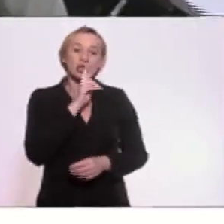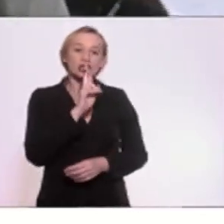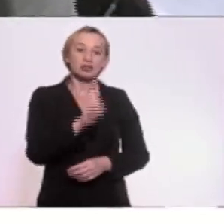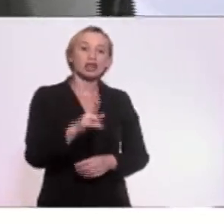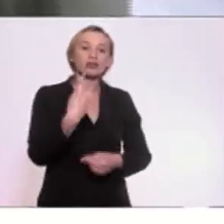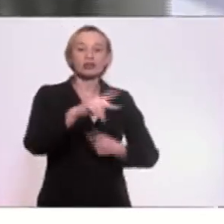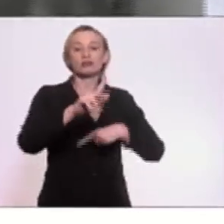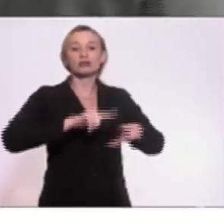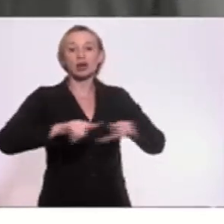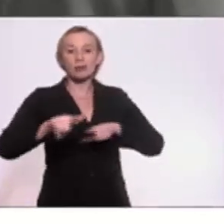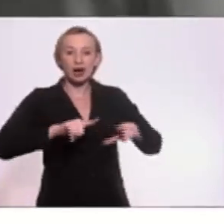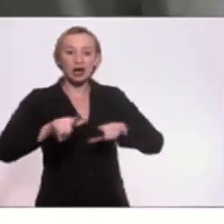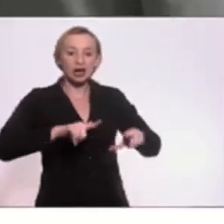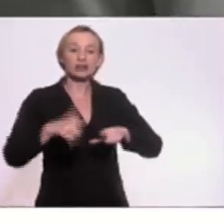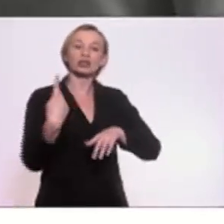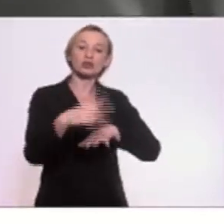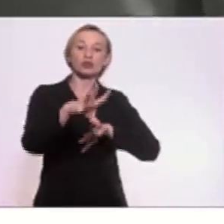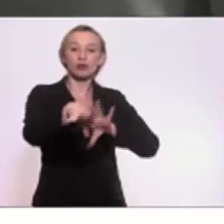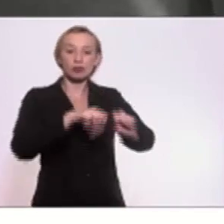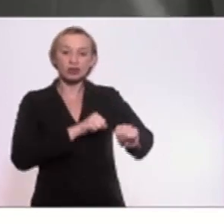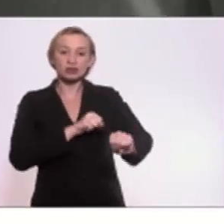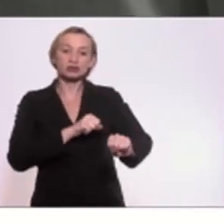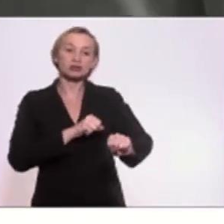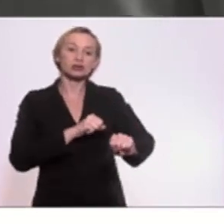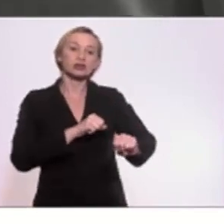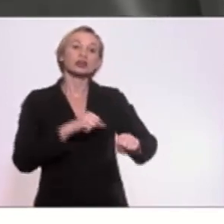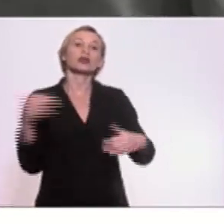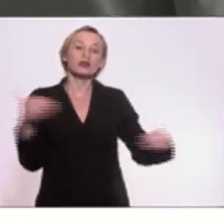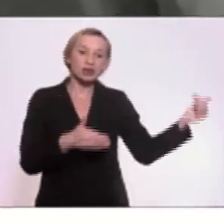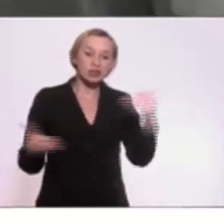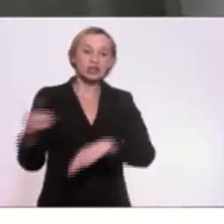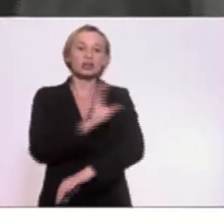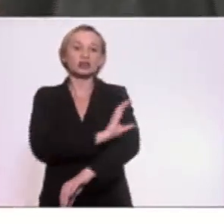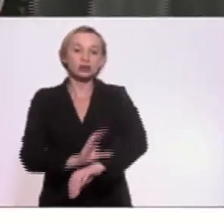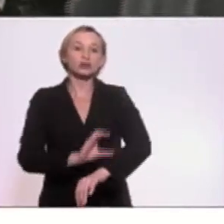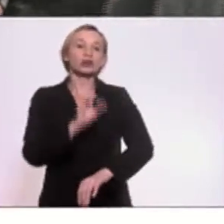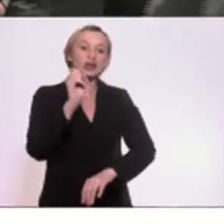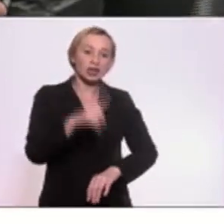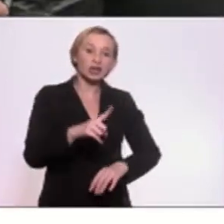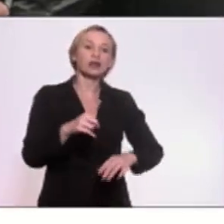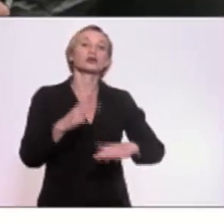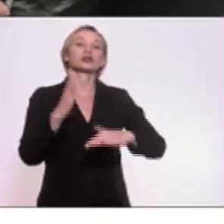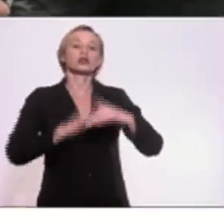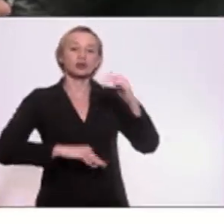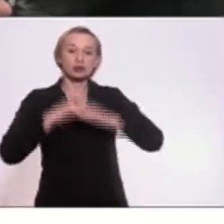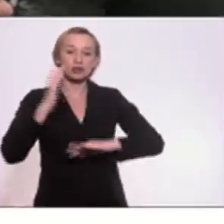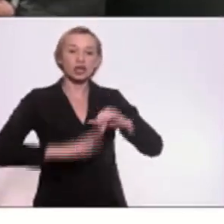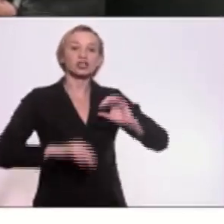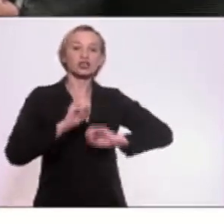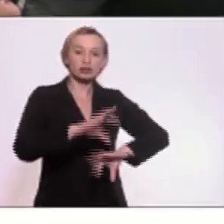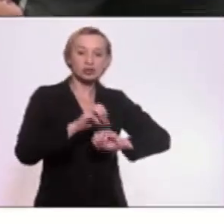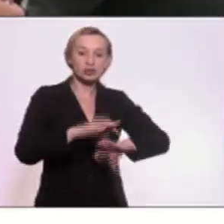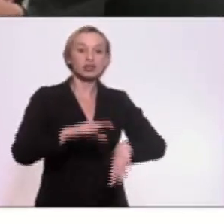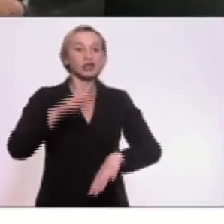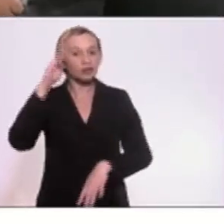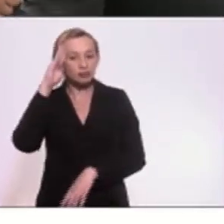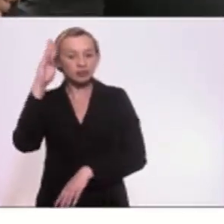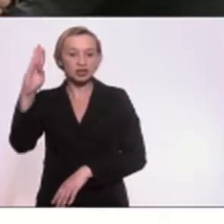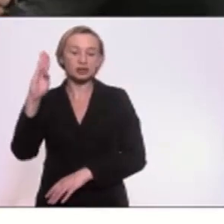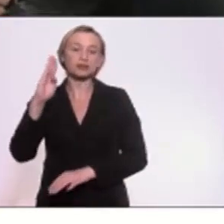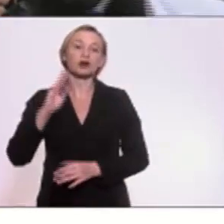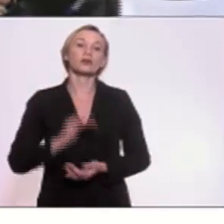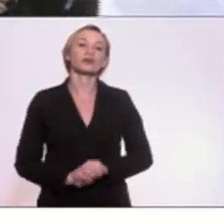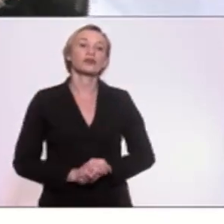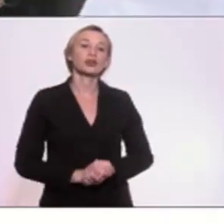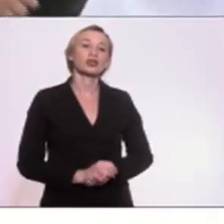seu trabalho, na sua formação. O acesso à cultura é, para os profissionais da educação, um elemento fundamental